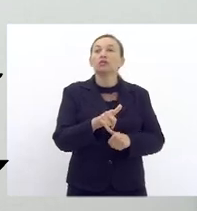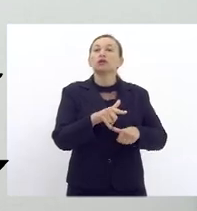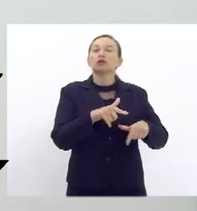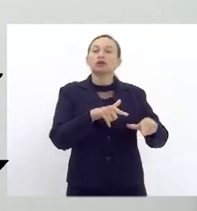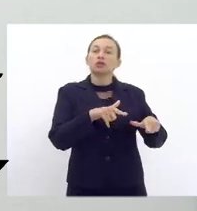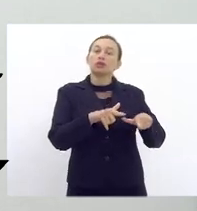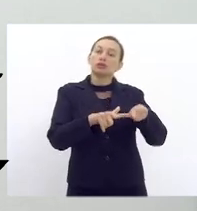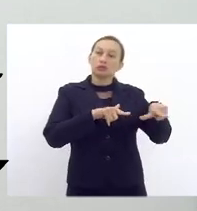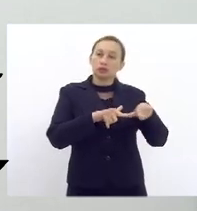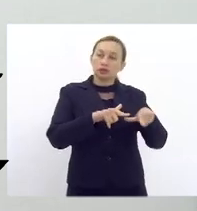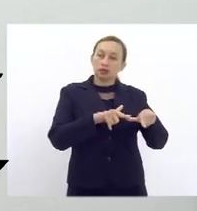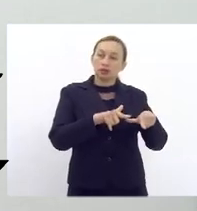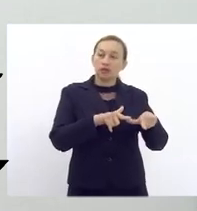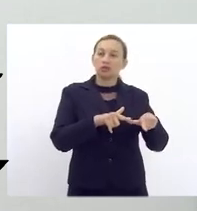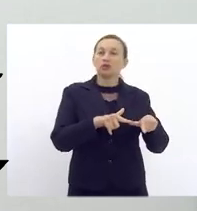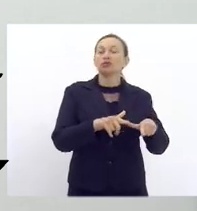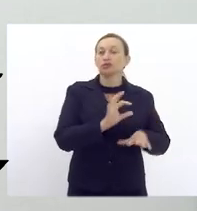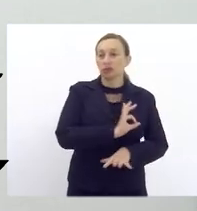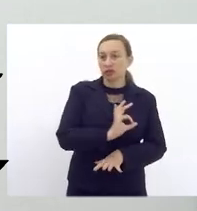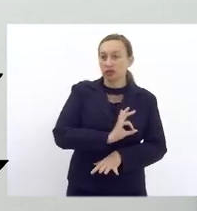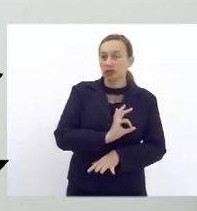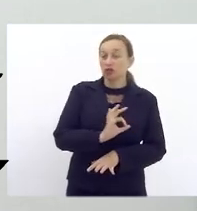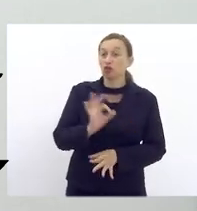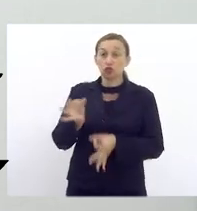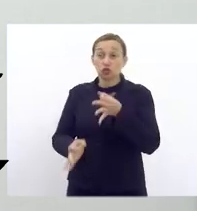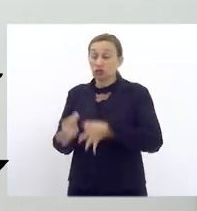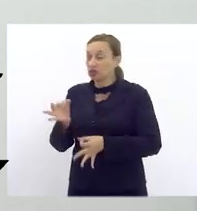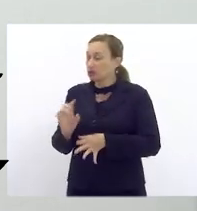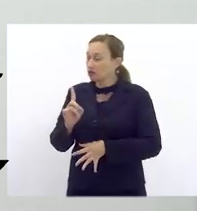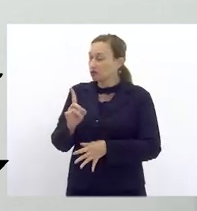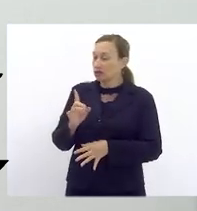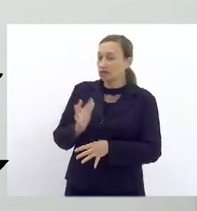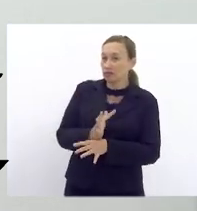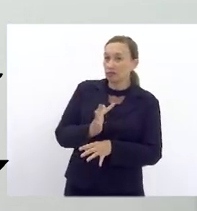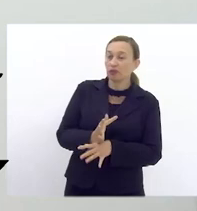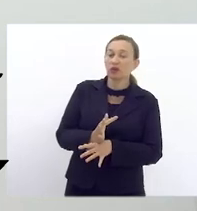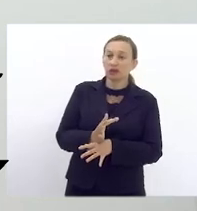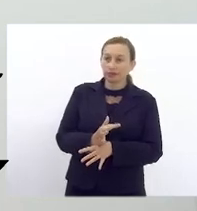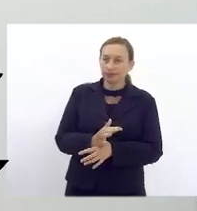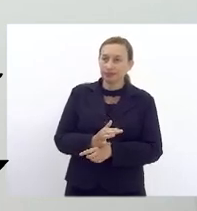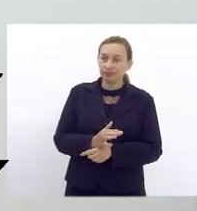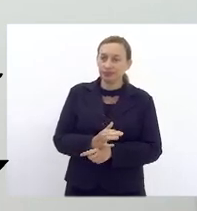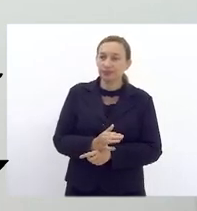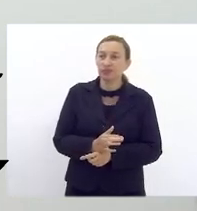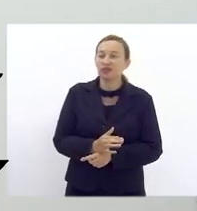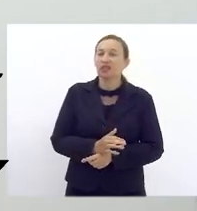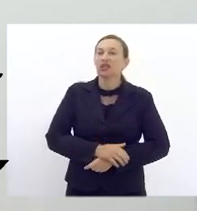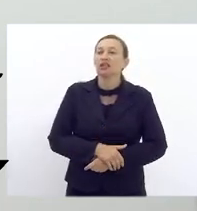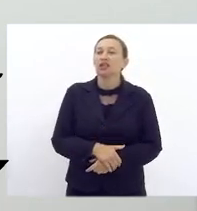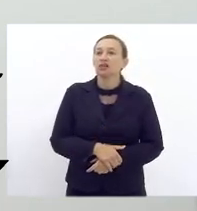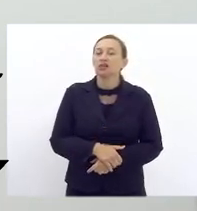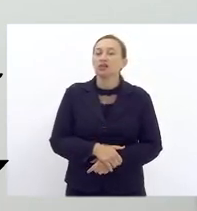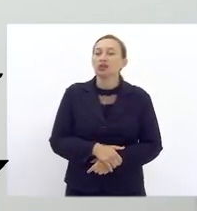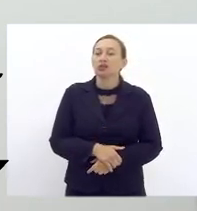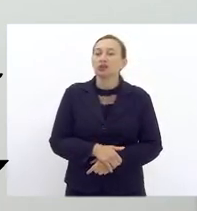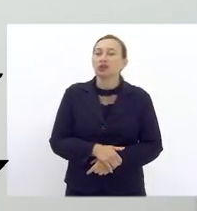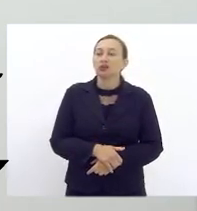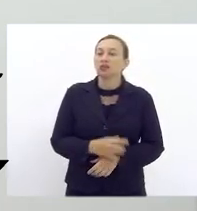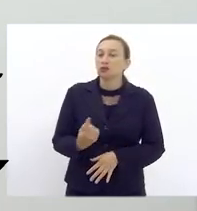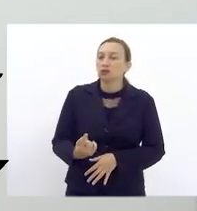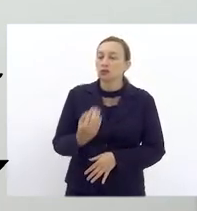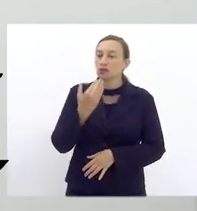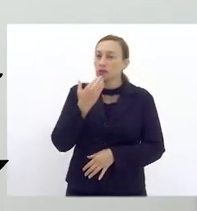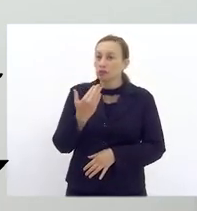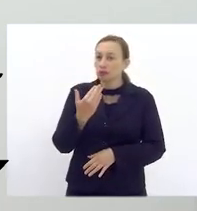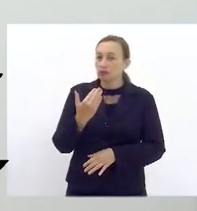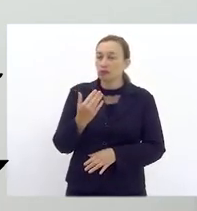precisamos de estrutura judiciário não vai adiantar a gente poder fazer uma série de coisas você não falta autoria porque um dos requisitos para